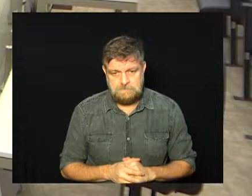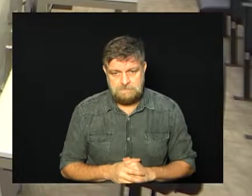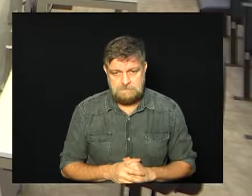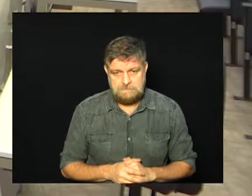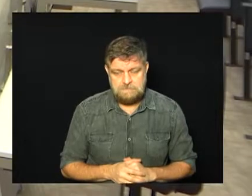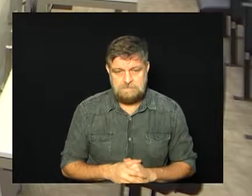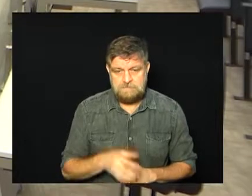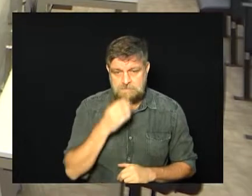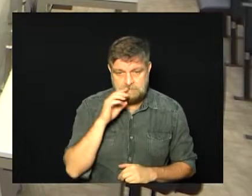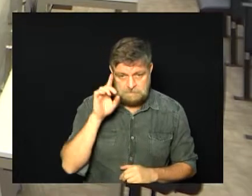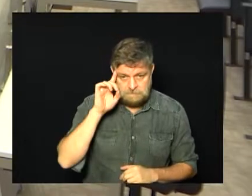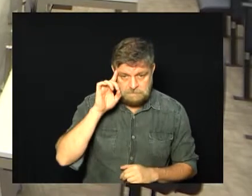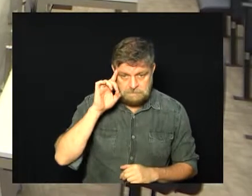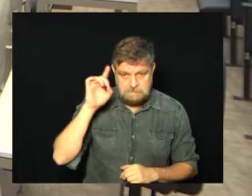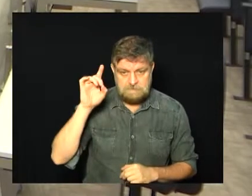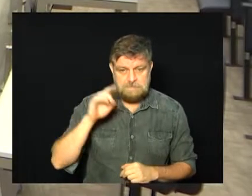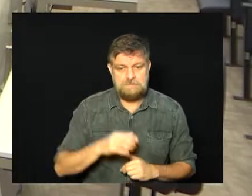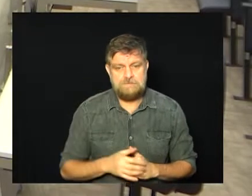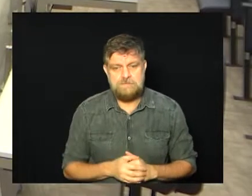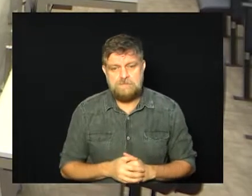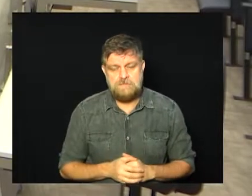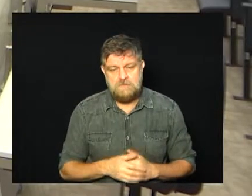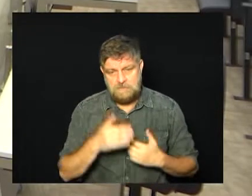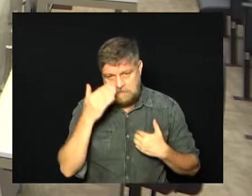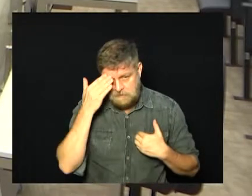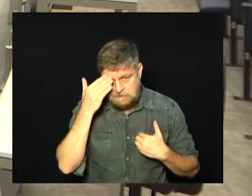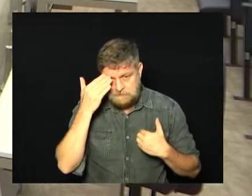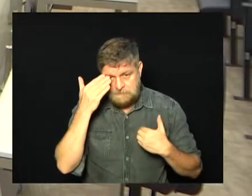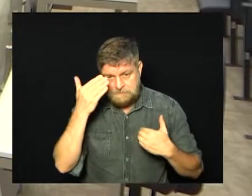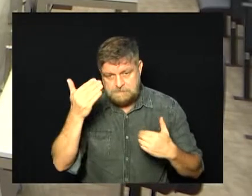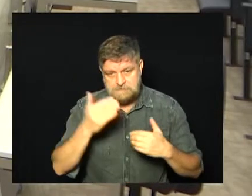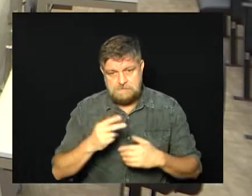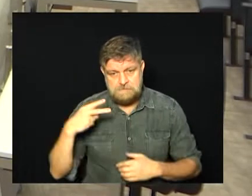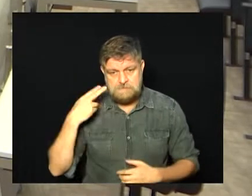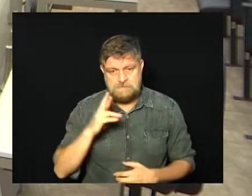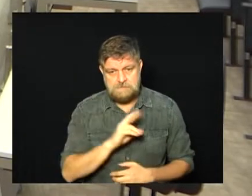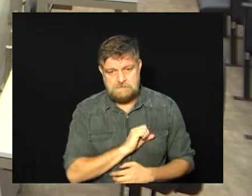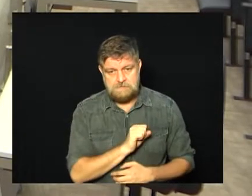Bom dia. Obrigado pela palavra, Rossini, em